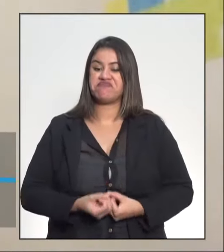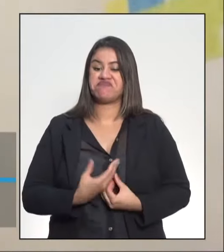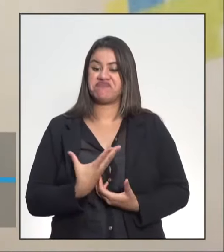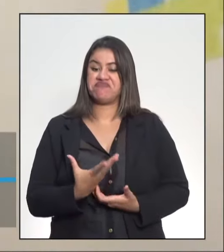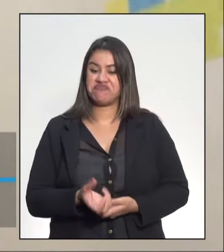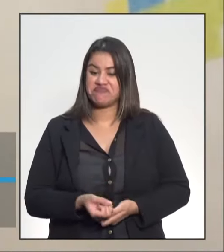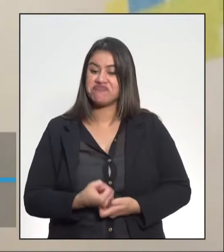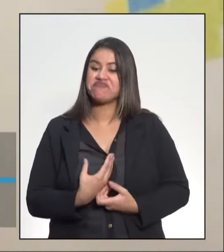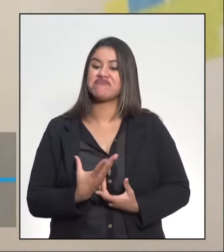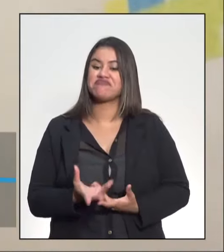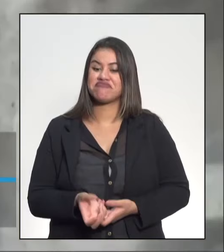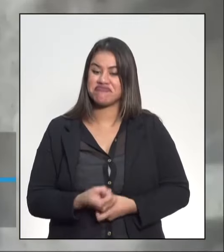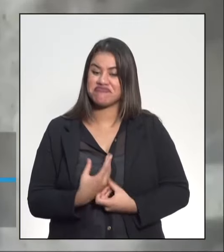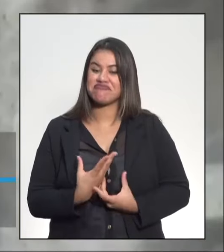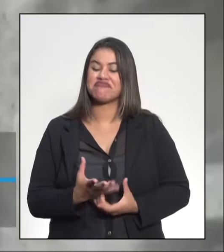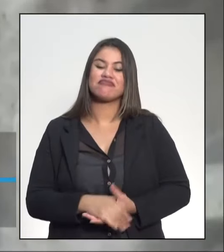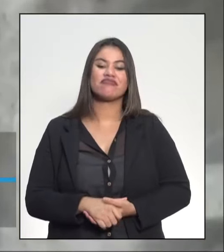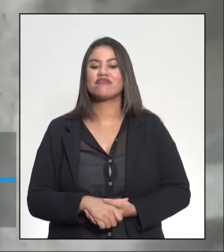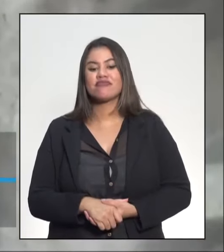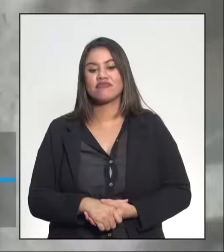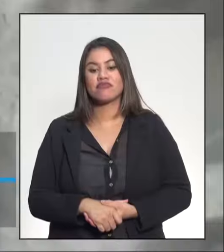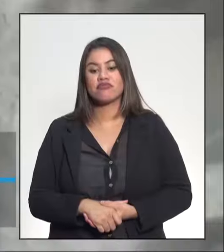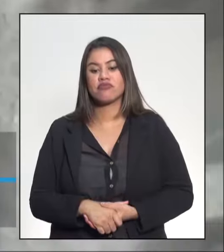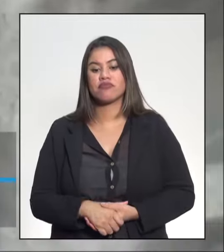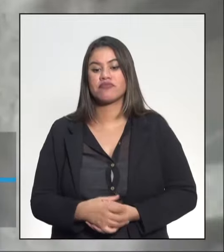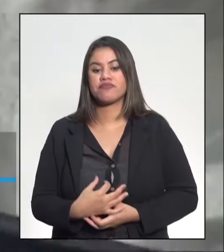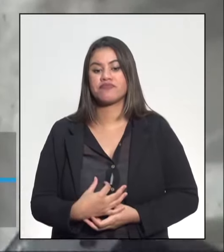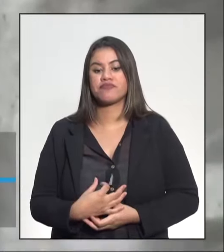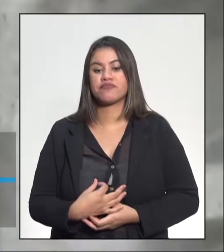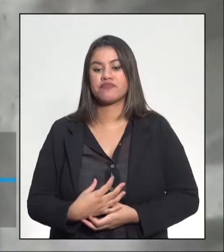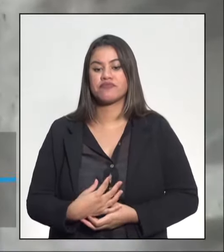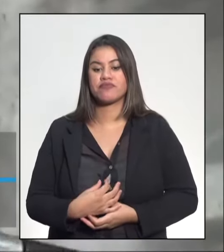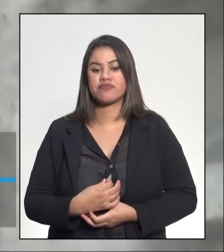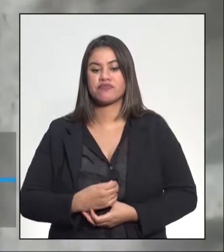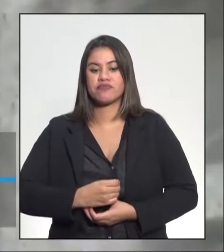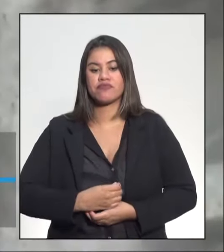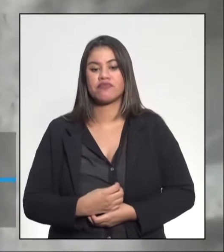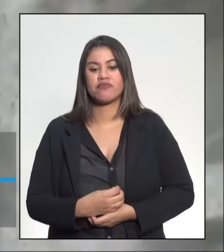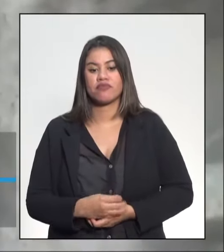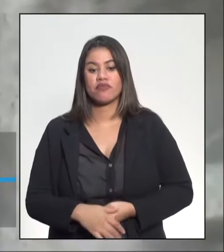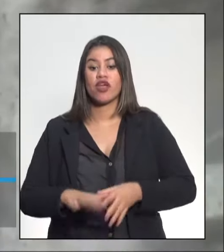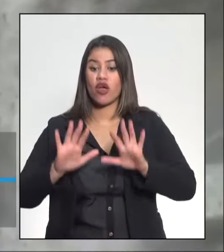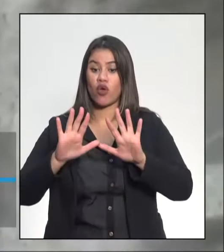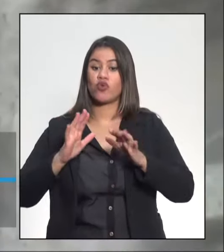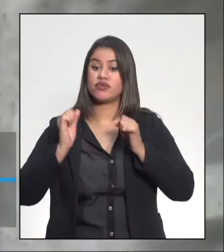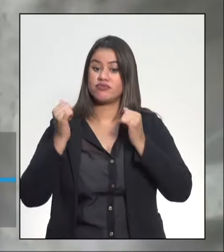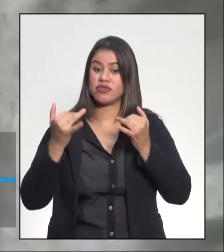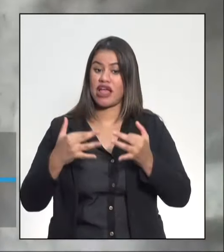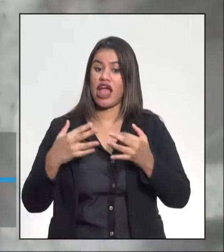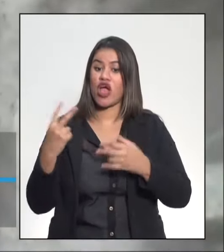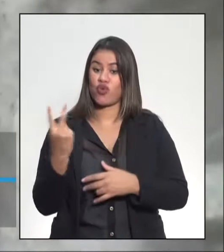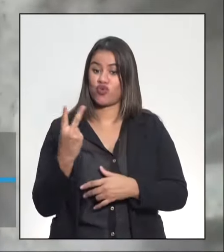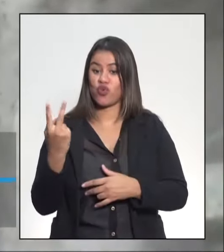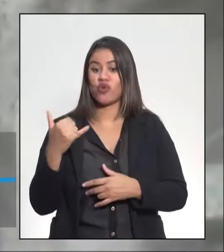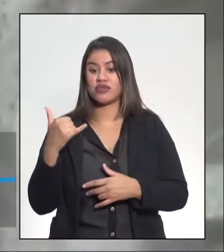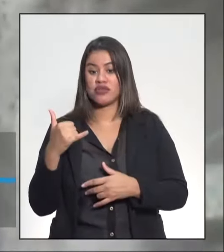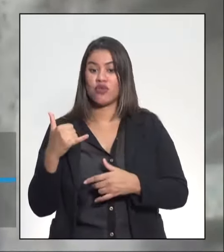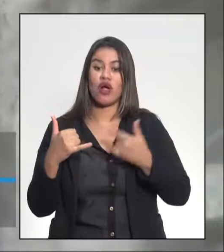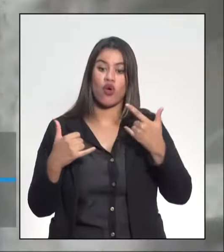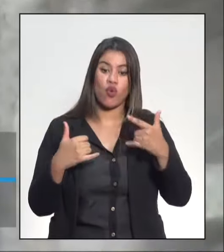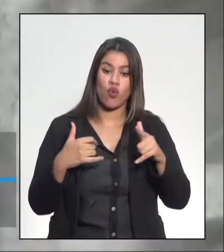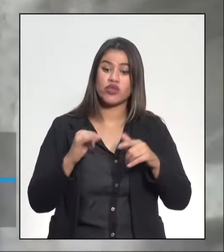Olha, tem um aluno aqui. Gente, só pra dar um alô aqui pra vocês. Eu tô através de dois mecanismos aqui pra acompanhar. Mas eu